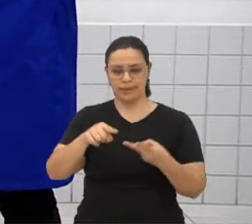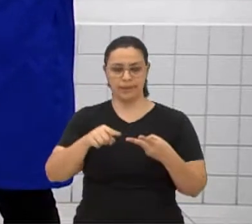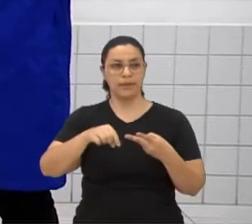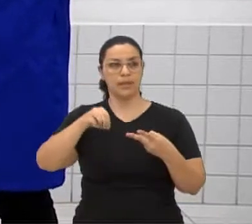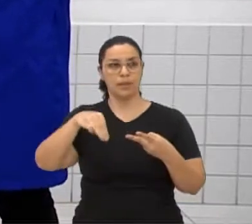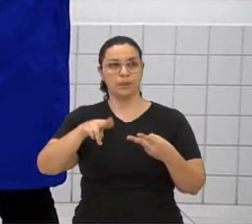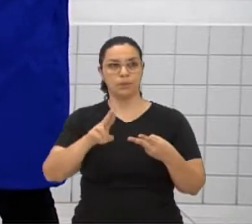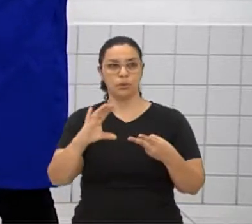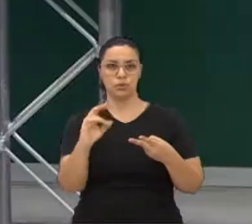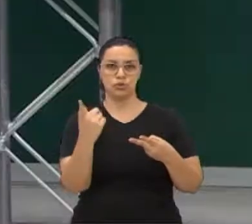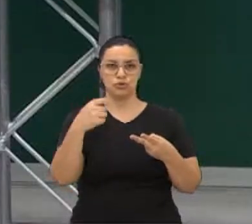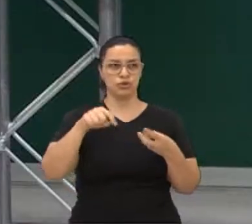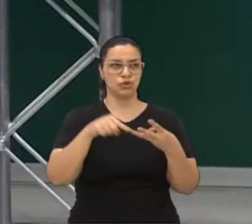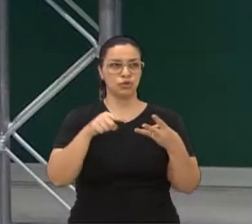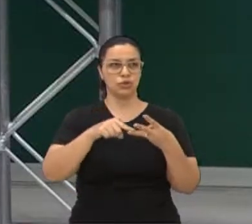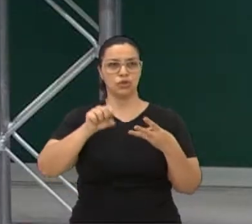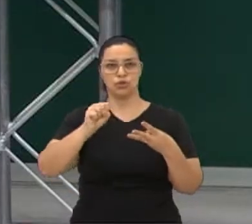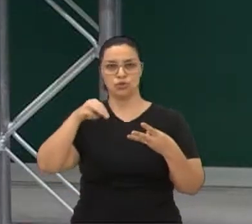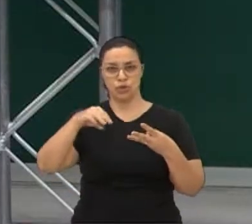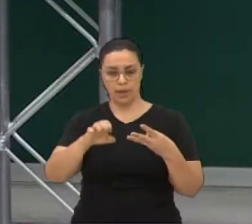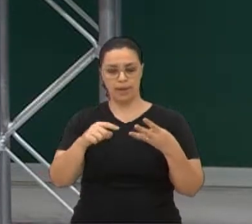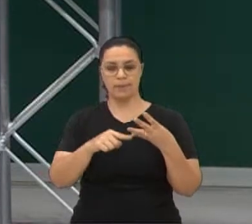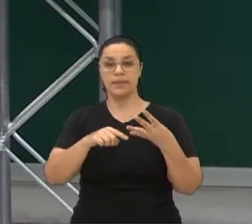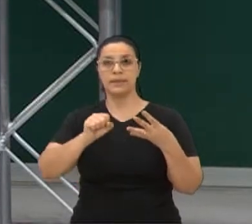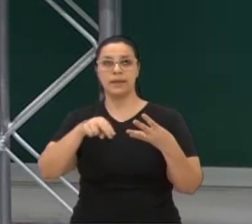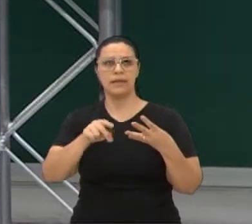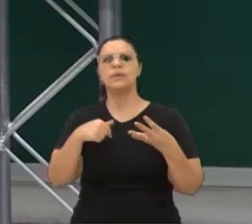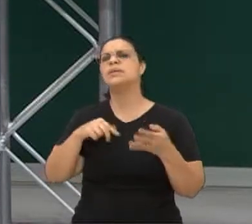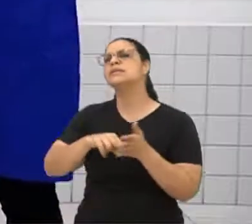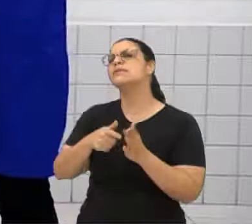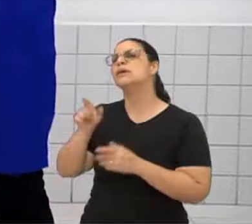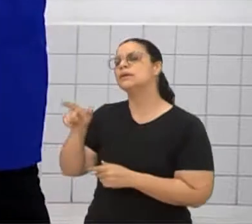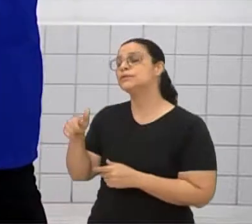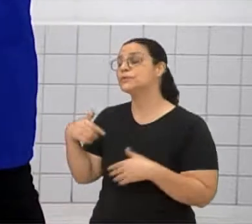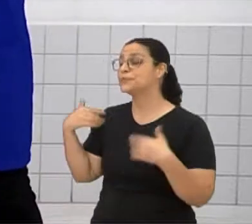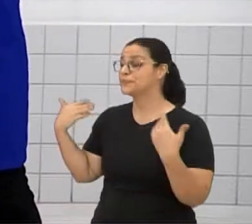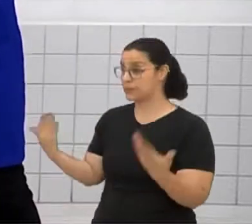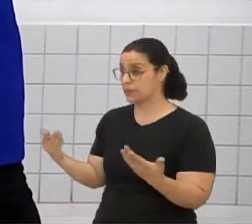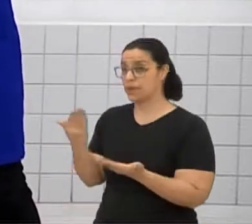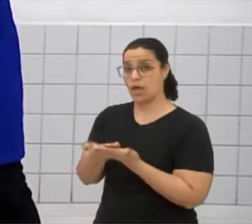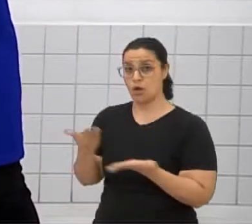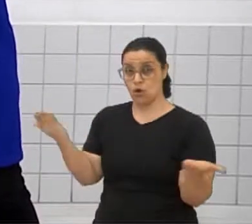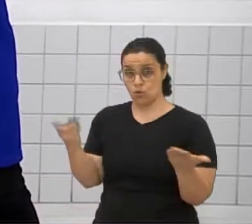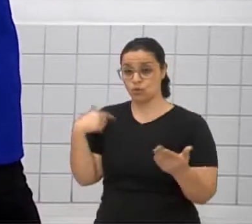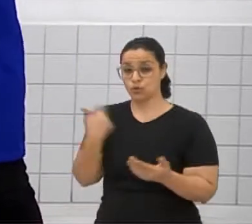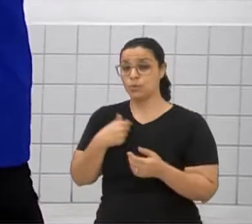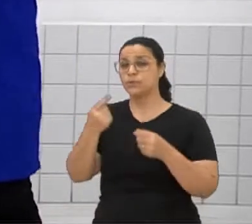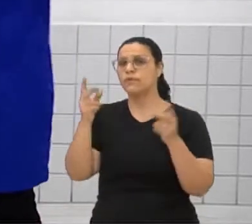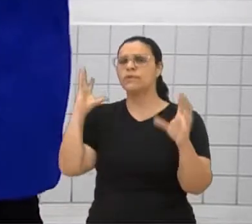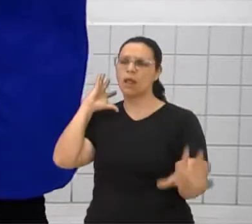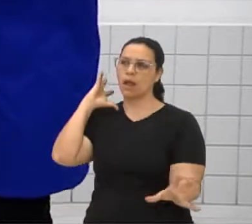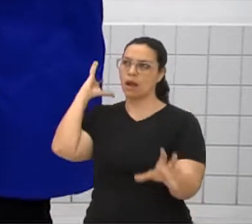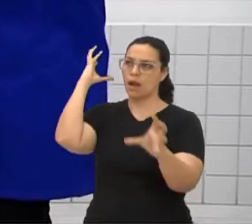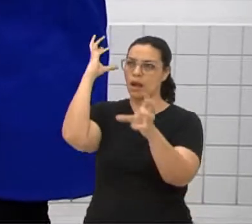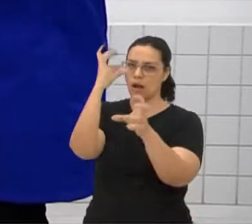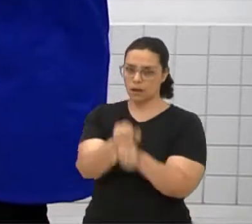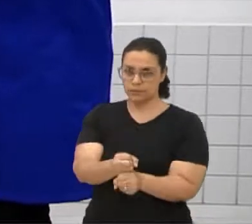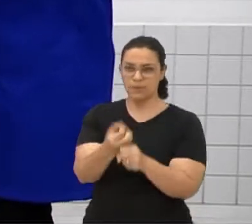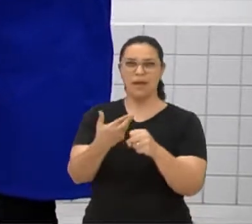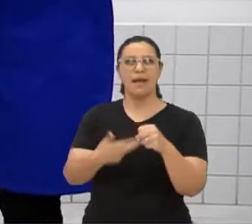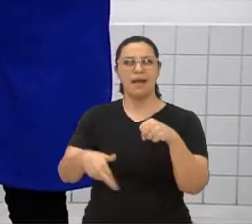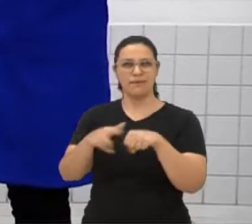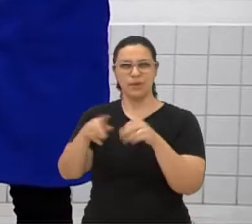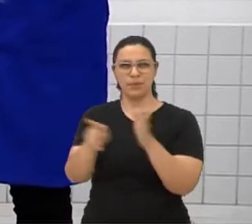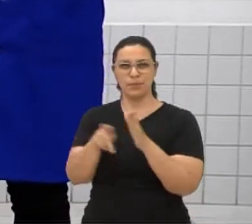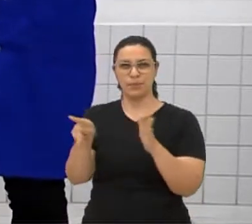se são ele o que seria mãe viu onde é que se faz o alfabeto teacher Carlos na aula de hoje pessoal nos revisar a